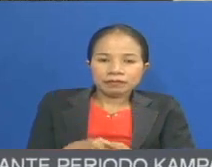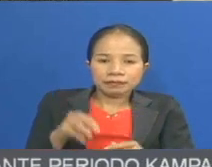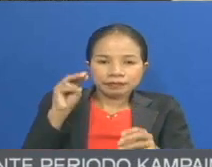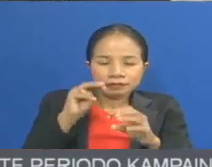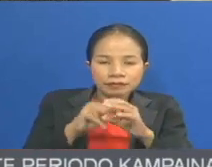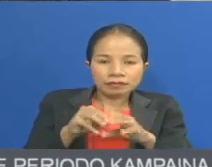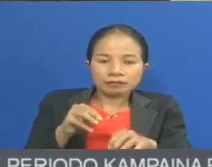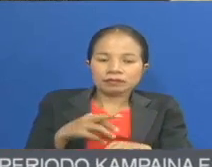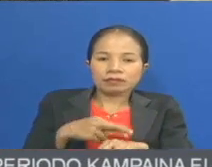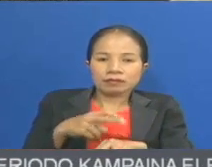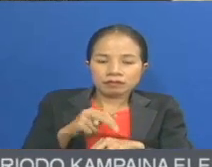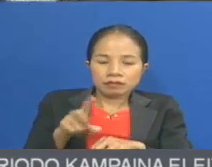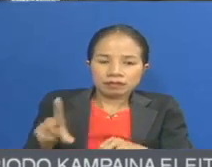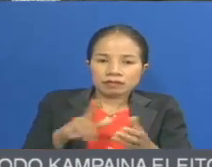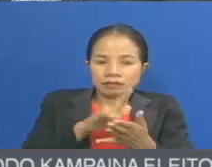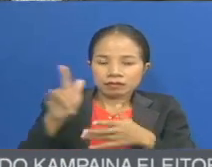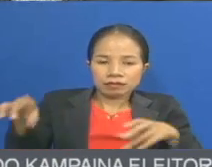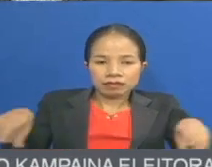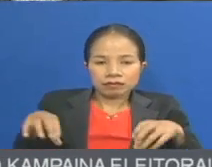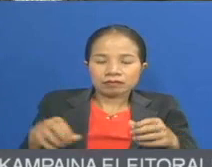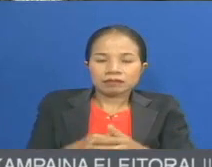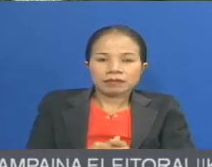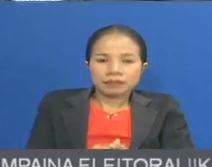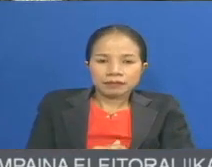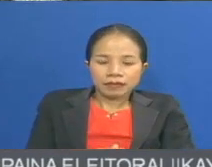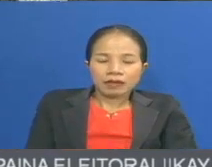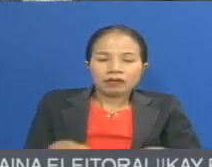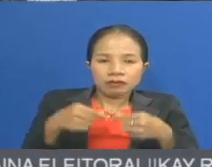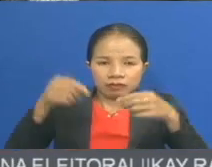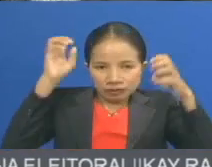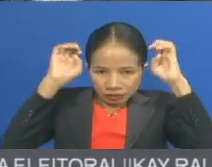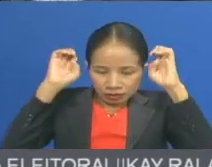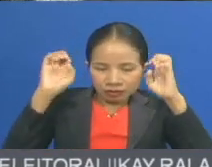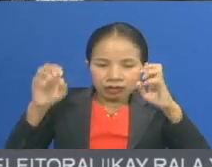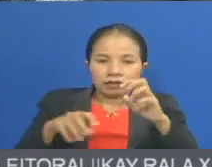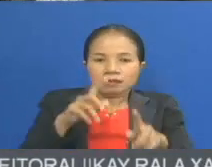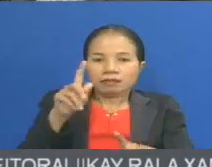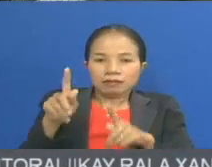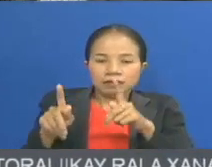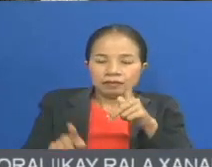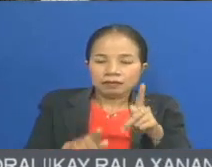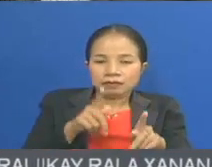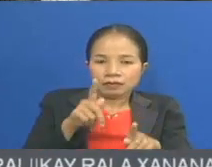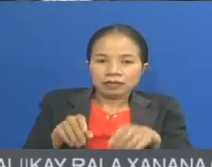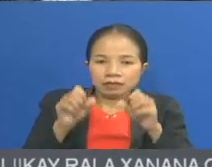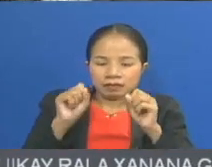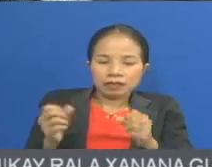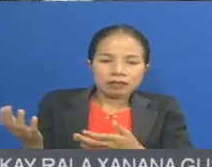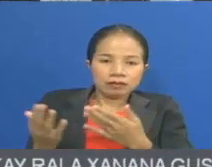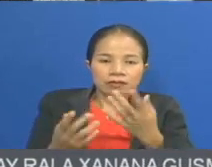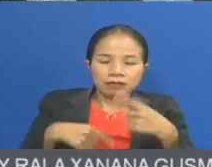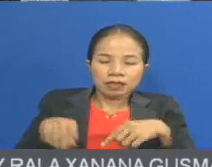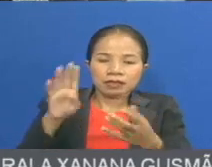regional. Aerodili mo serviço a moto com Aeropass ou do Fopacote Educação ba recurso Manu Atunene. Belharuca Timoruan sirva